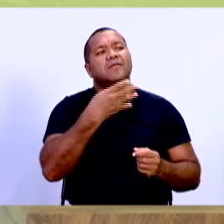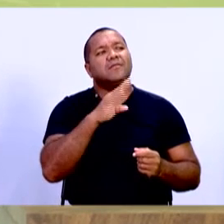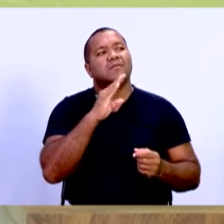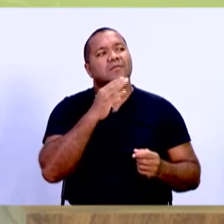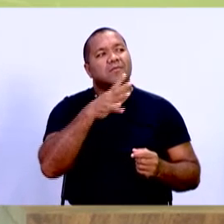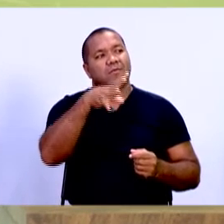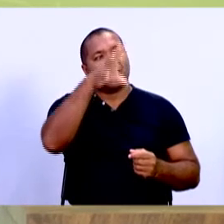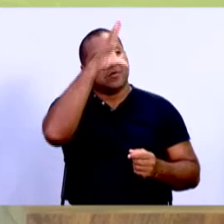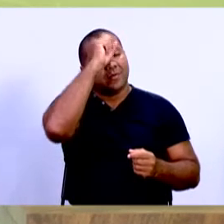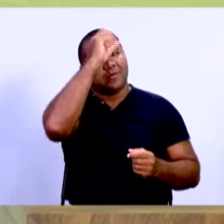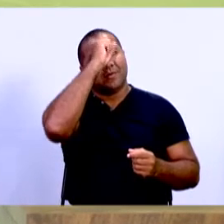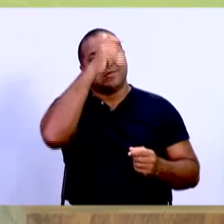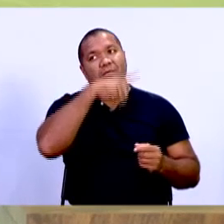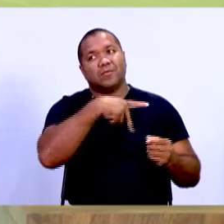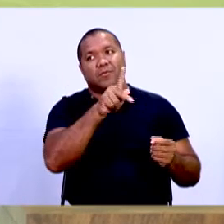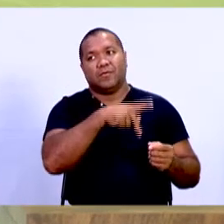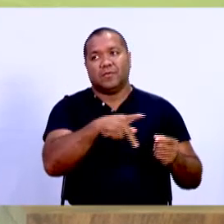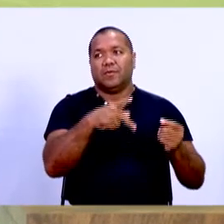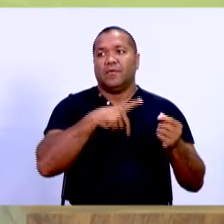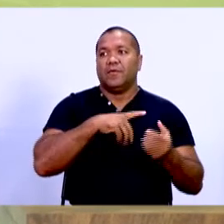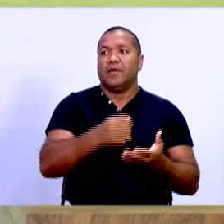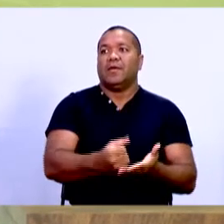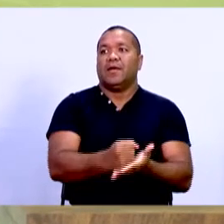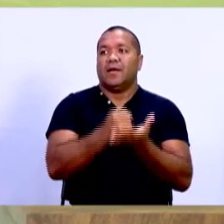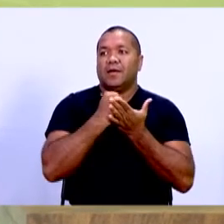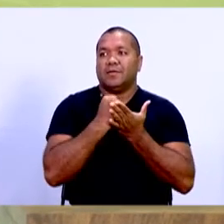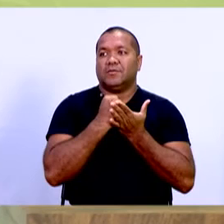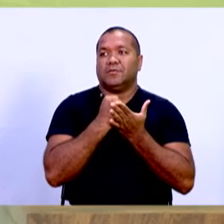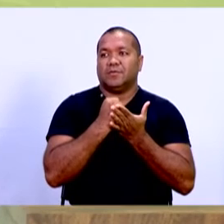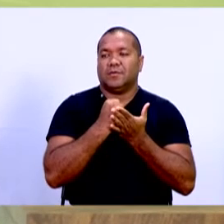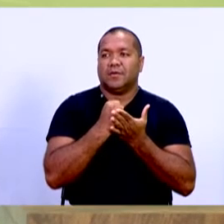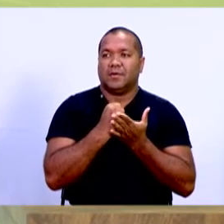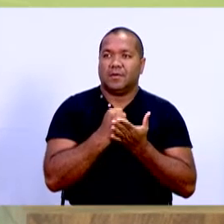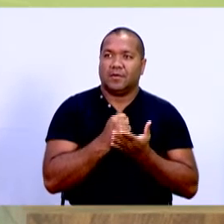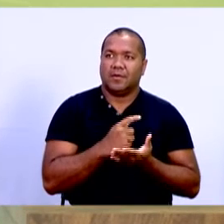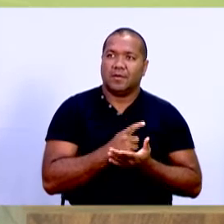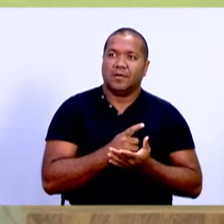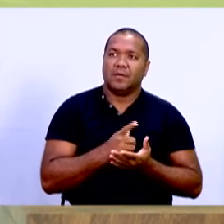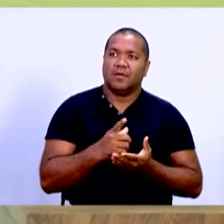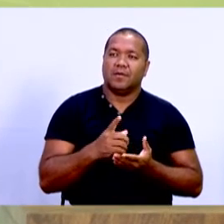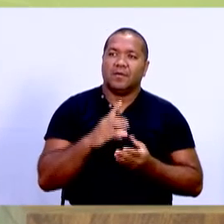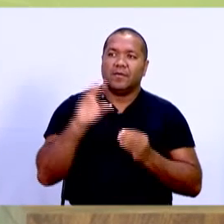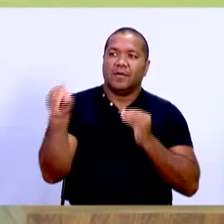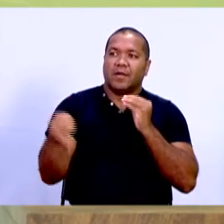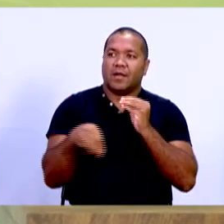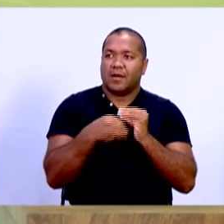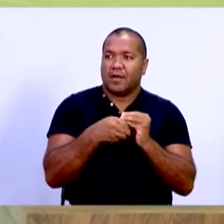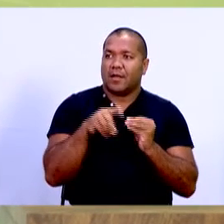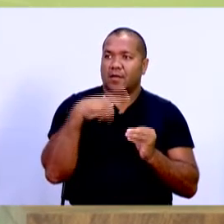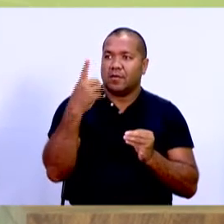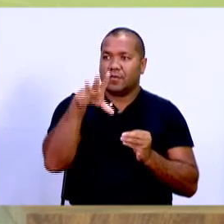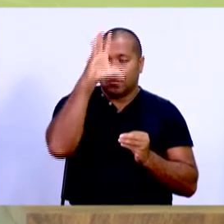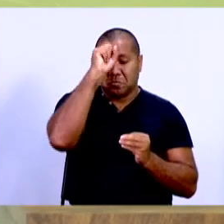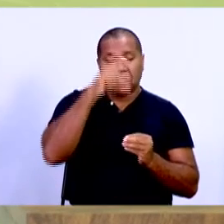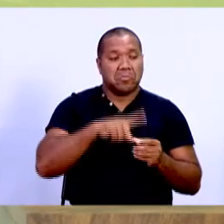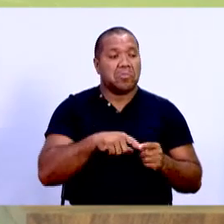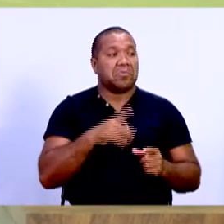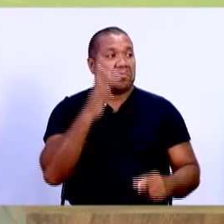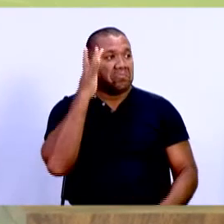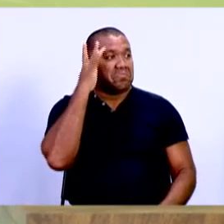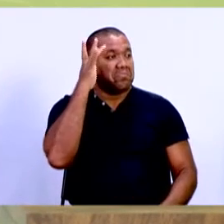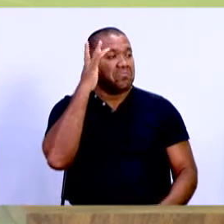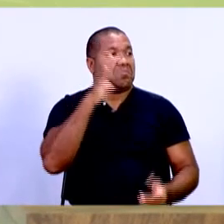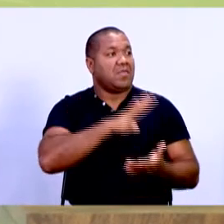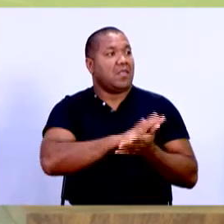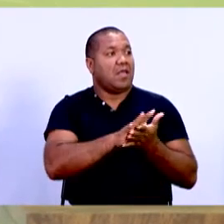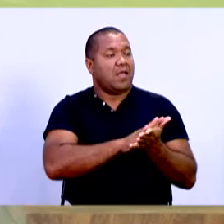professor Elias passou, o que ele veio agregar ao nosso conhecimento, de repente, eu não sabia nada disso,